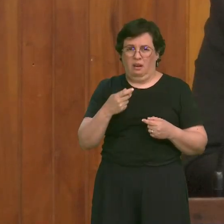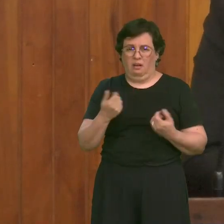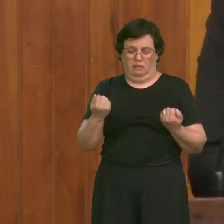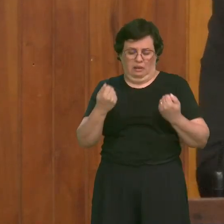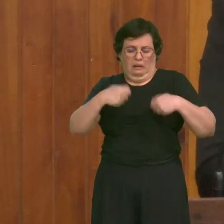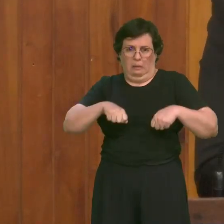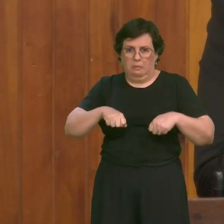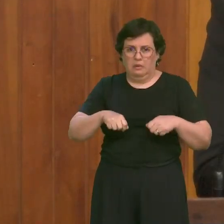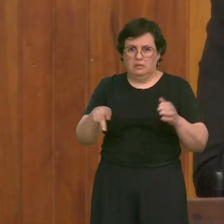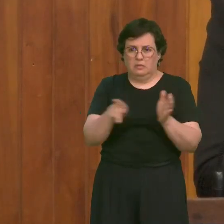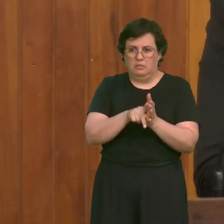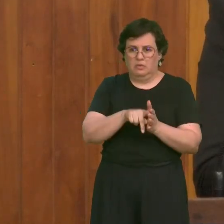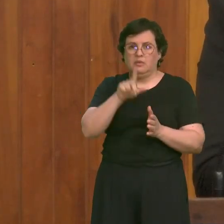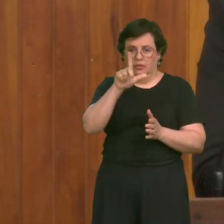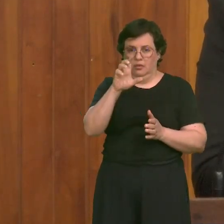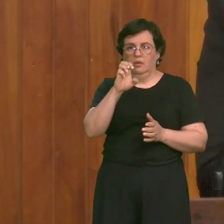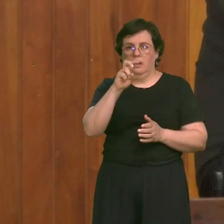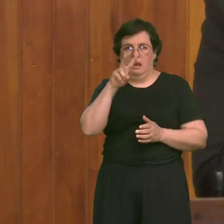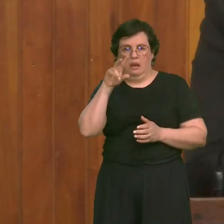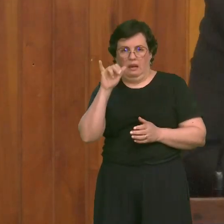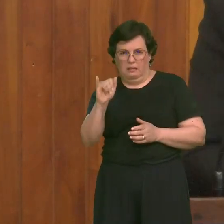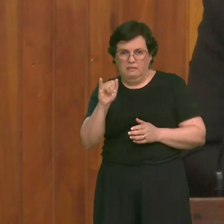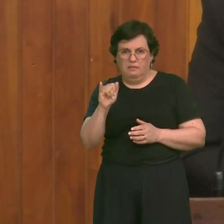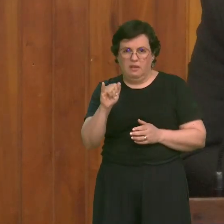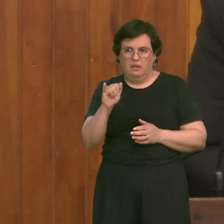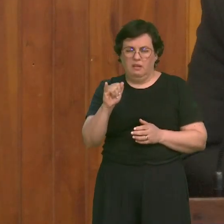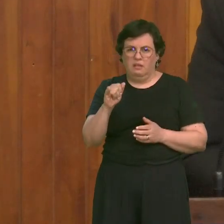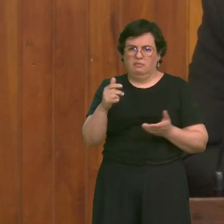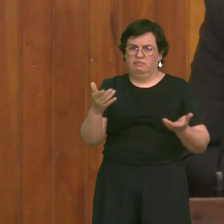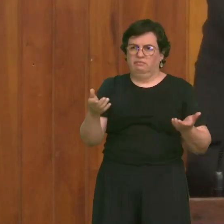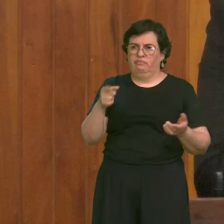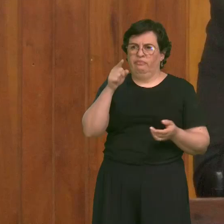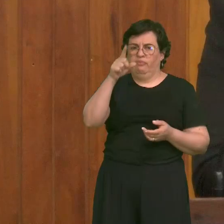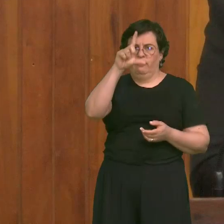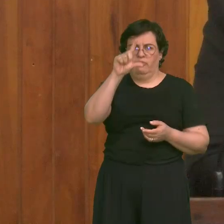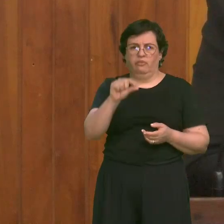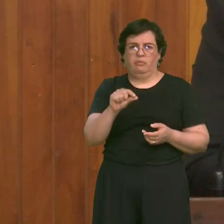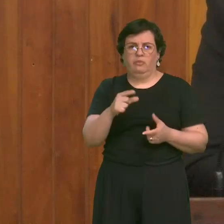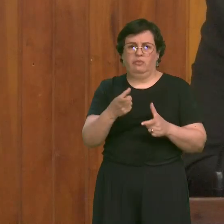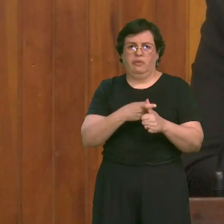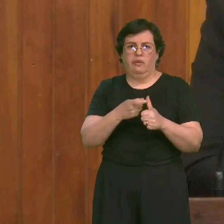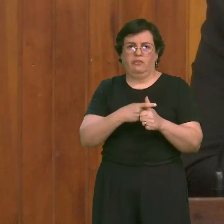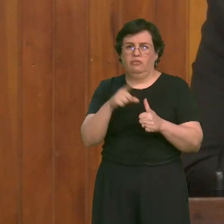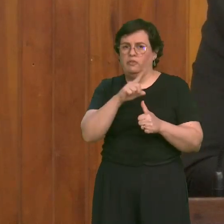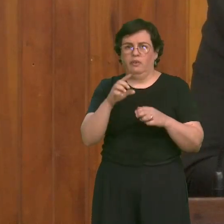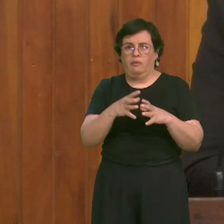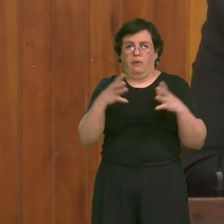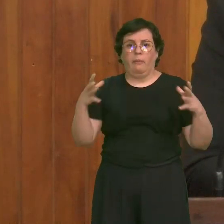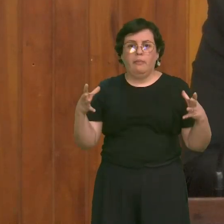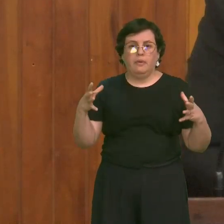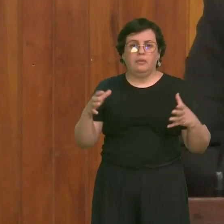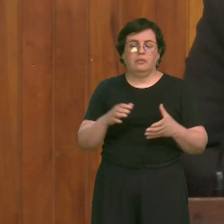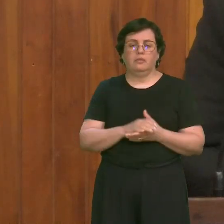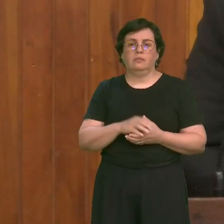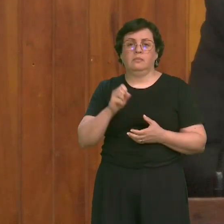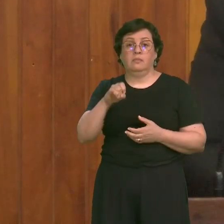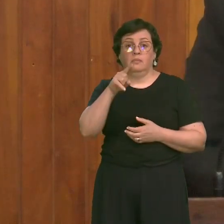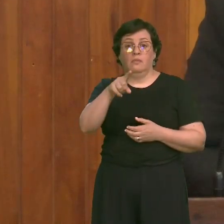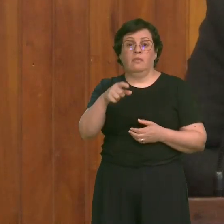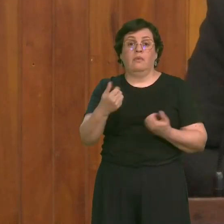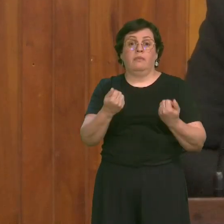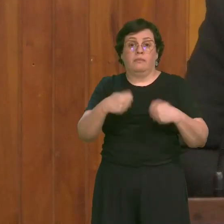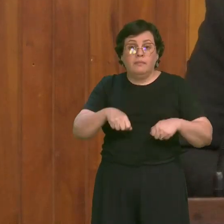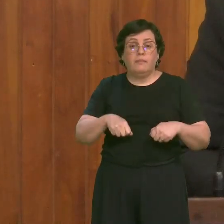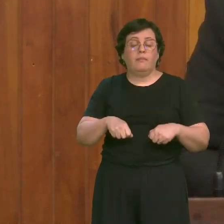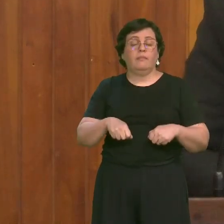como é que um cara você entra num lugar se você é competente você diminui a dívida pública e não aumenta ela se você é competente você